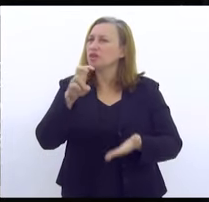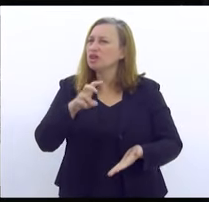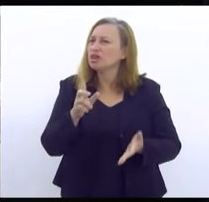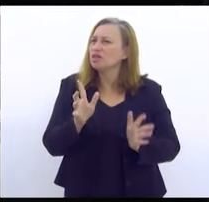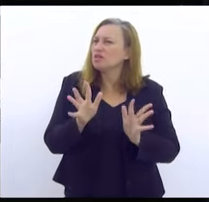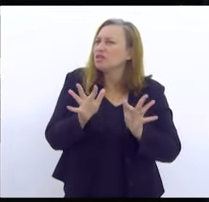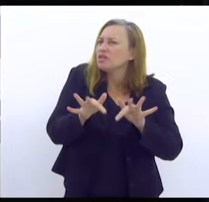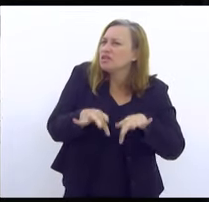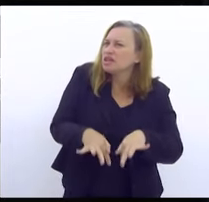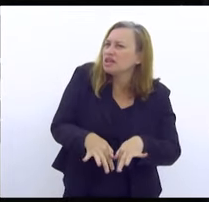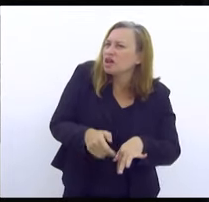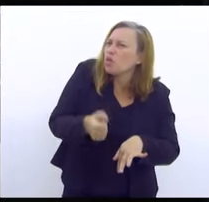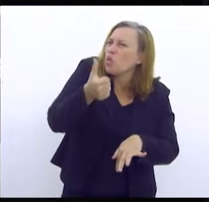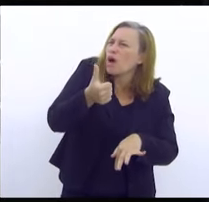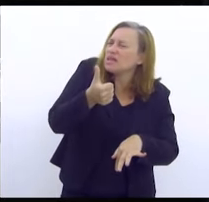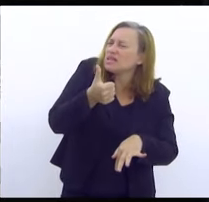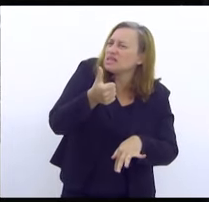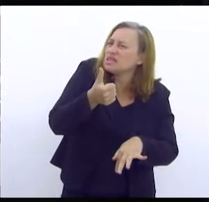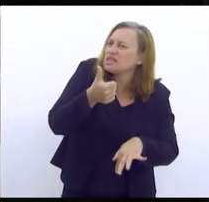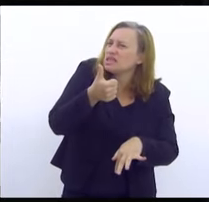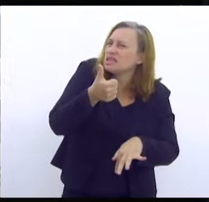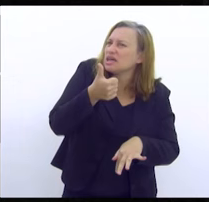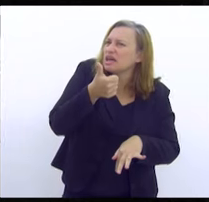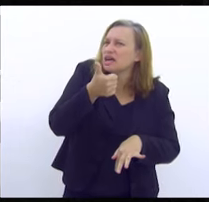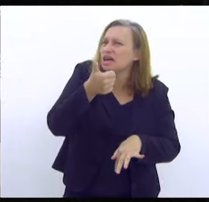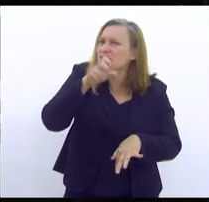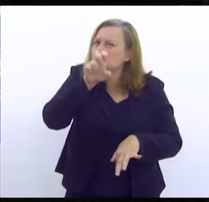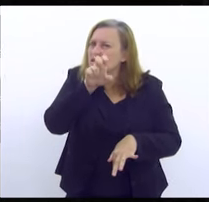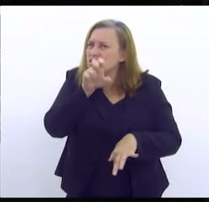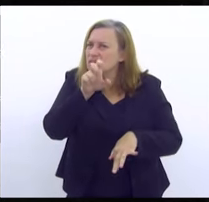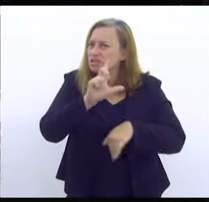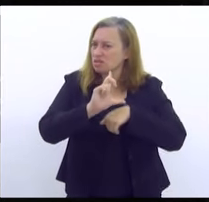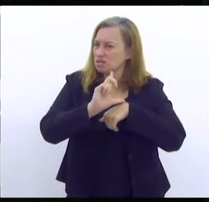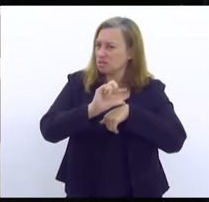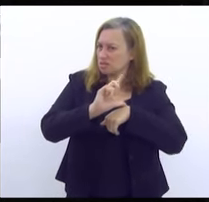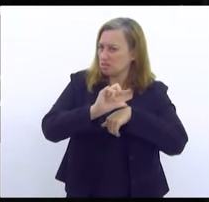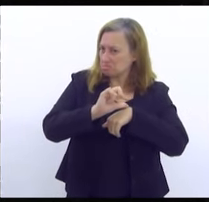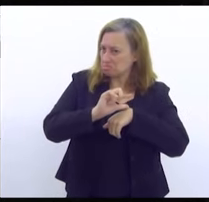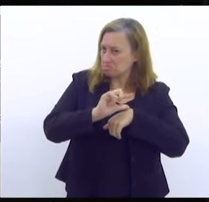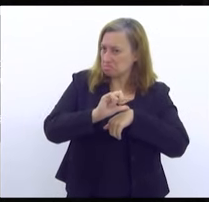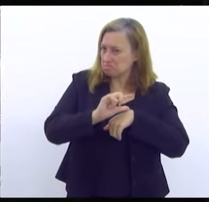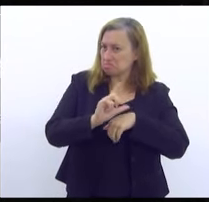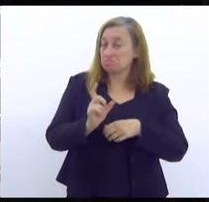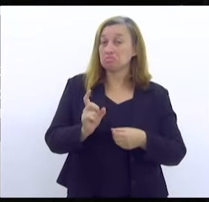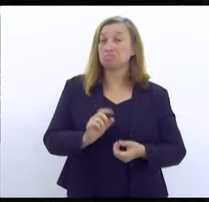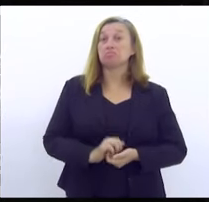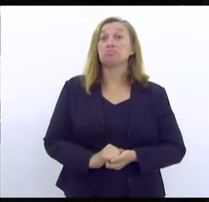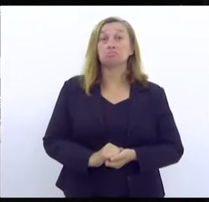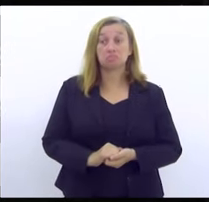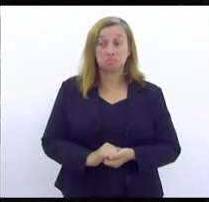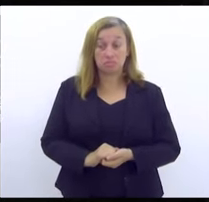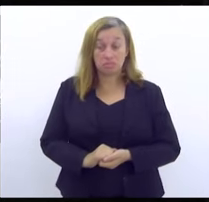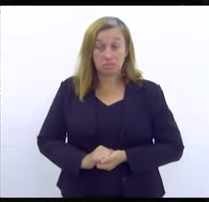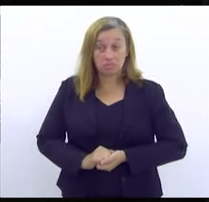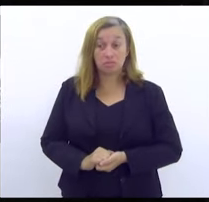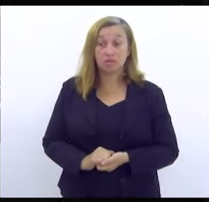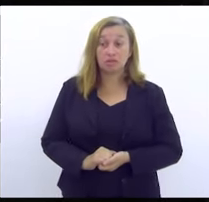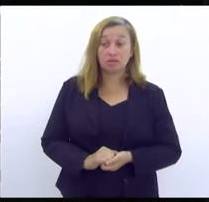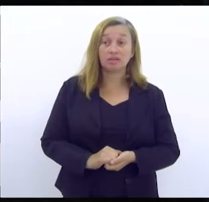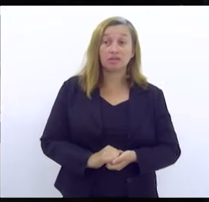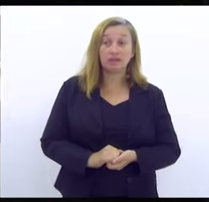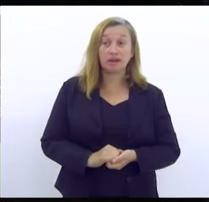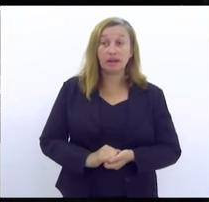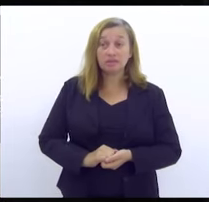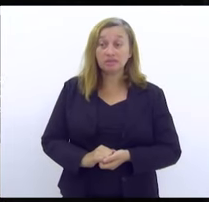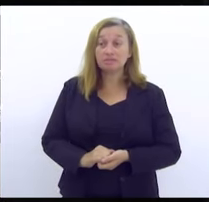volta quase às 13, quase às 15 horas, o que mostrou um debate rico e acalorado. Vimos a